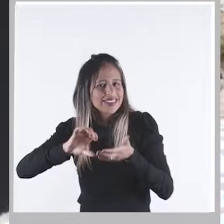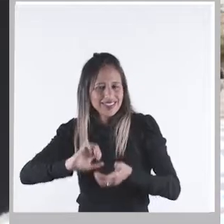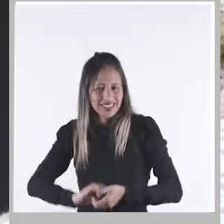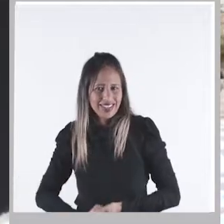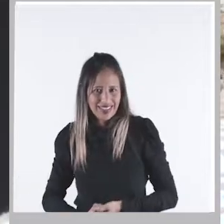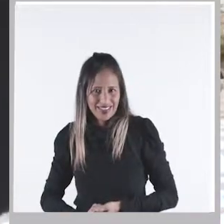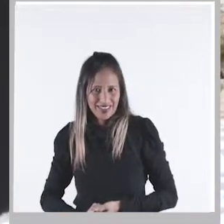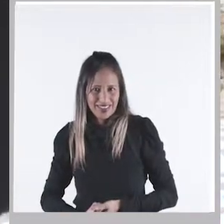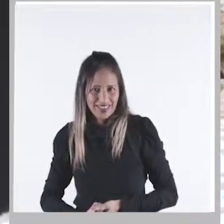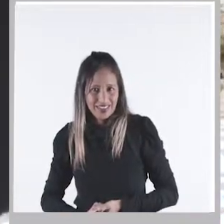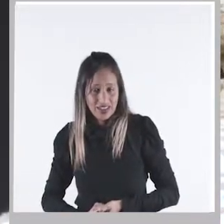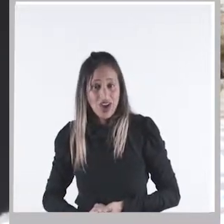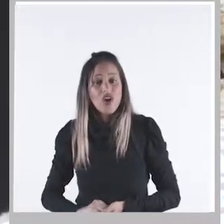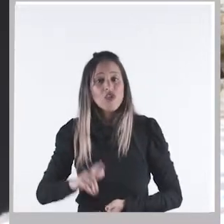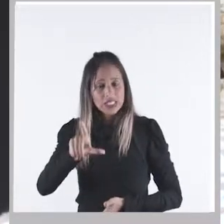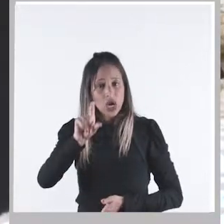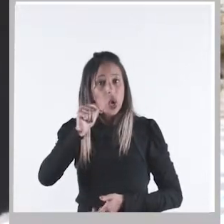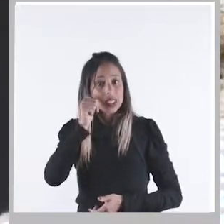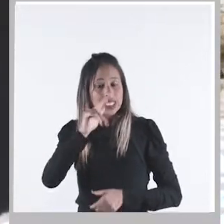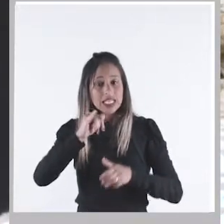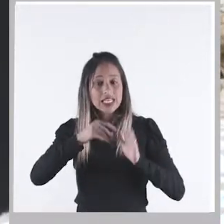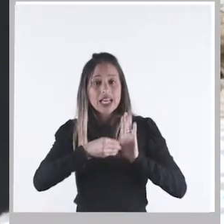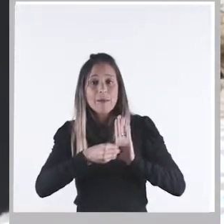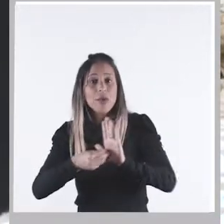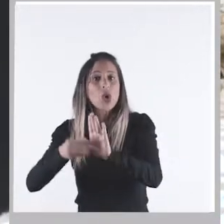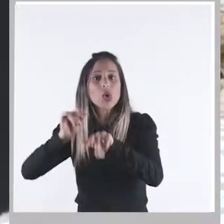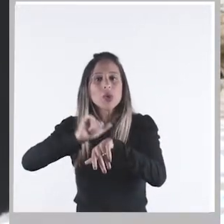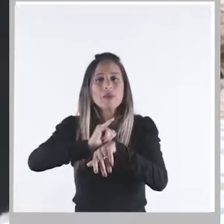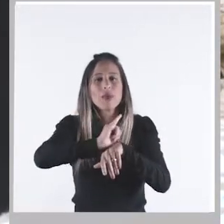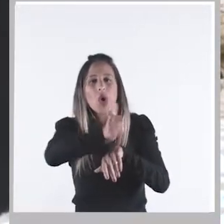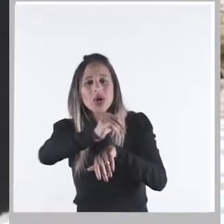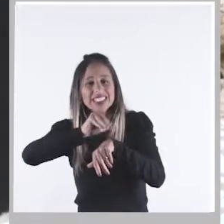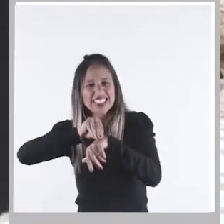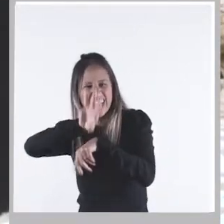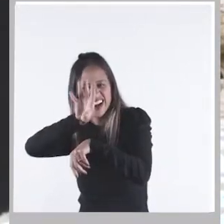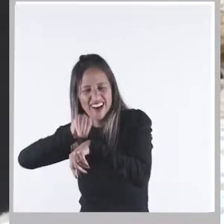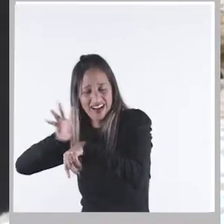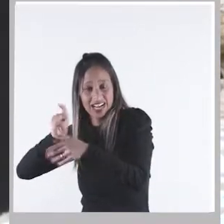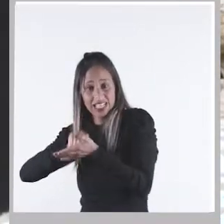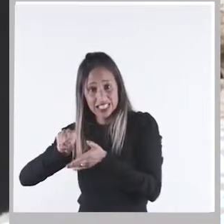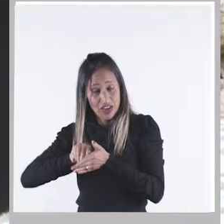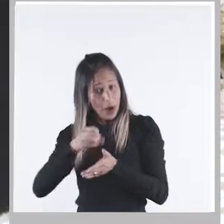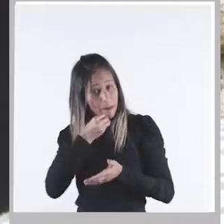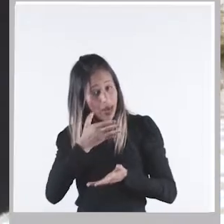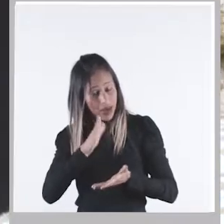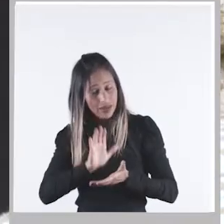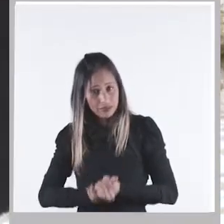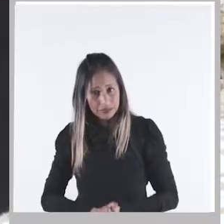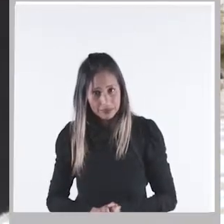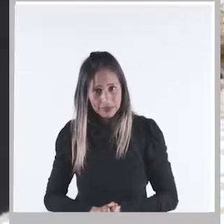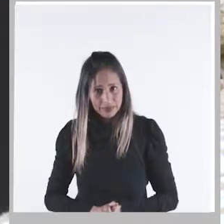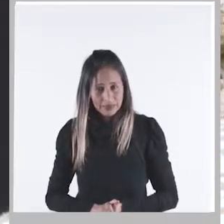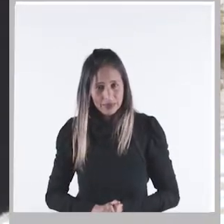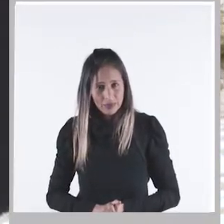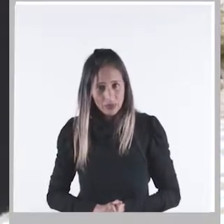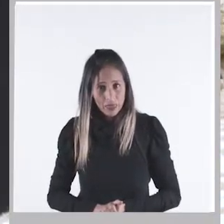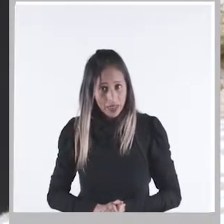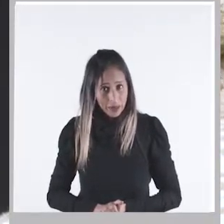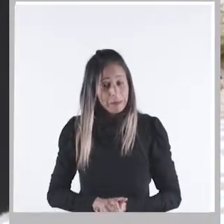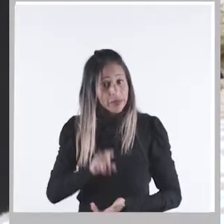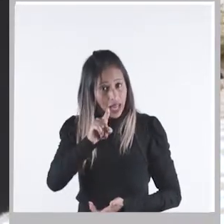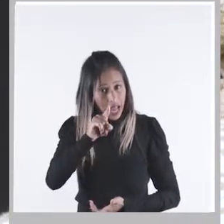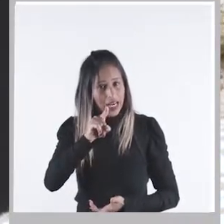é uma maneira de você conseguir se expressar muito bacana, né? Ou seja, e aí